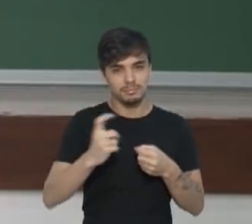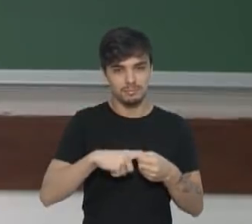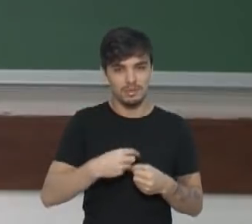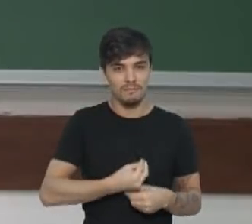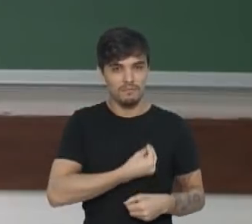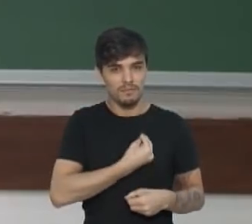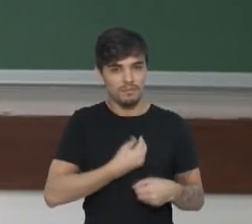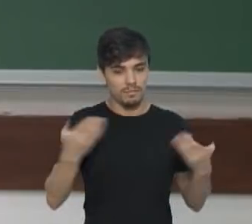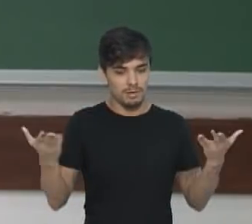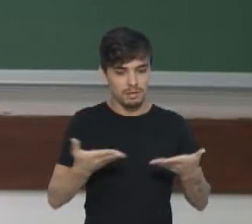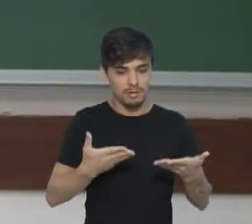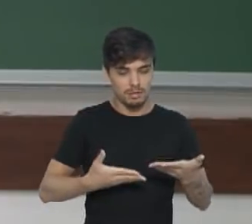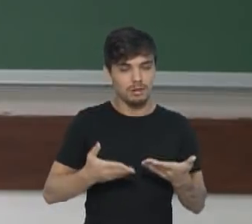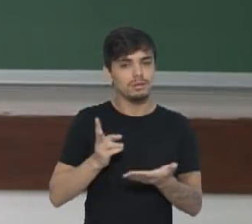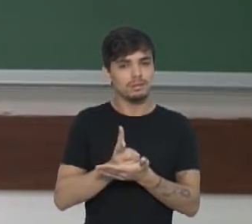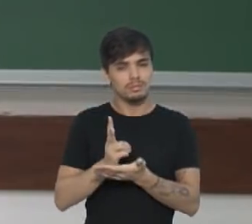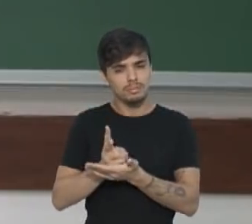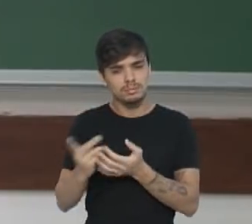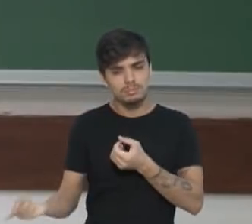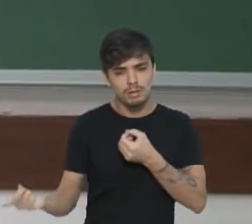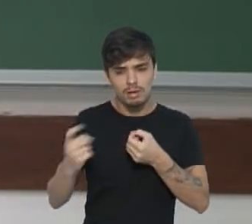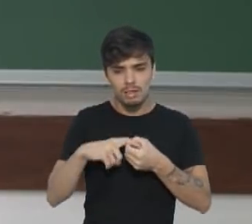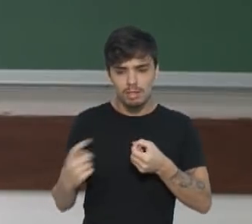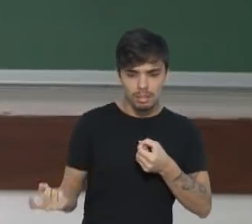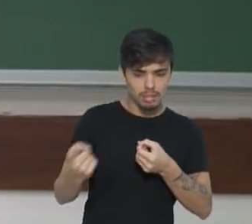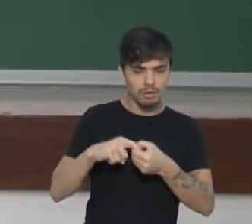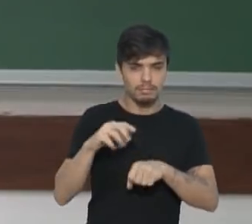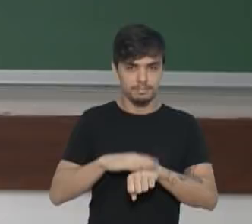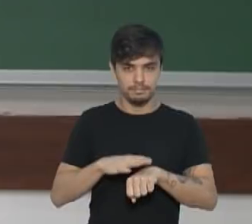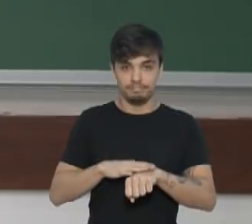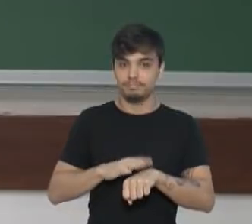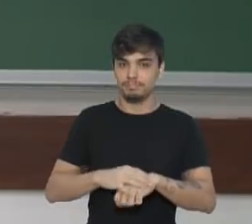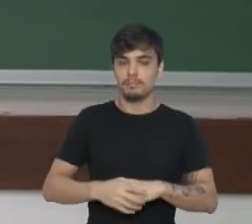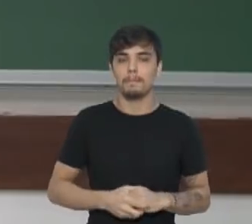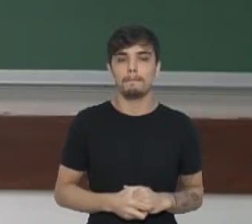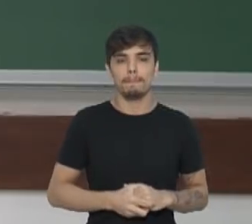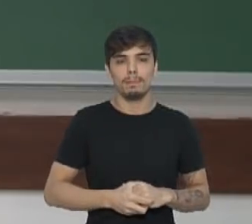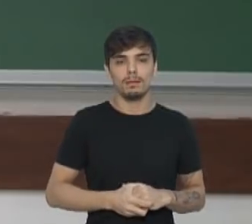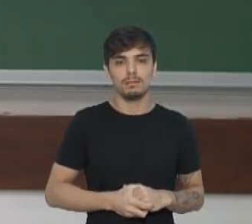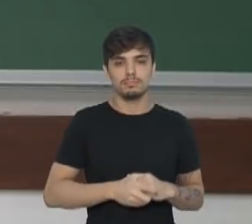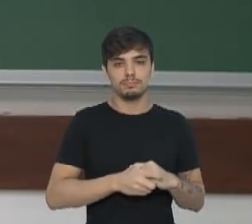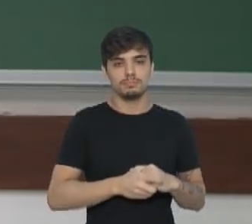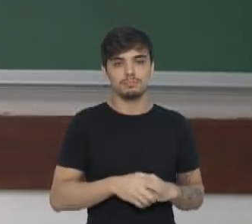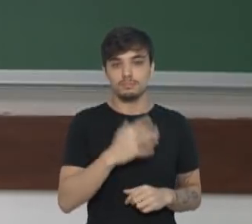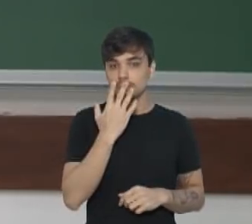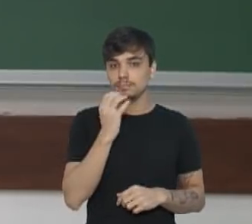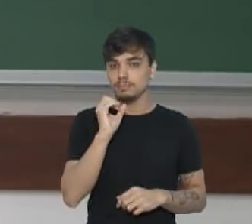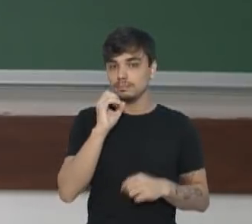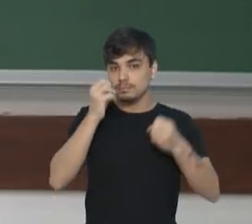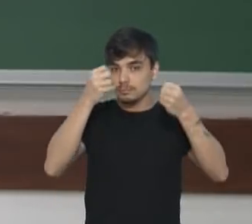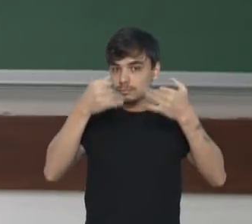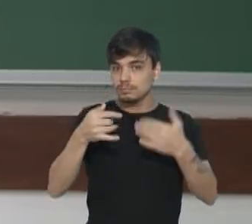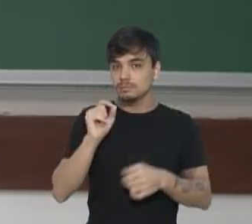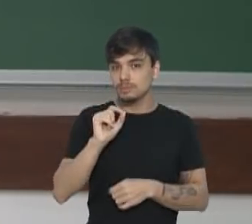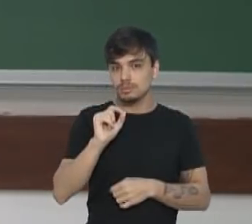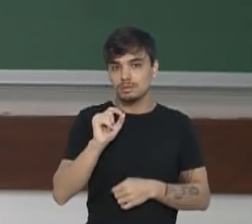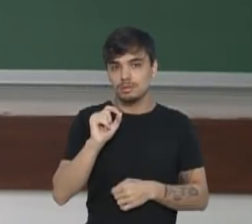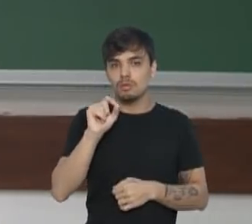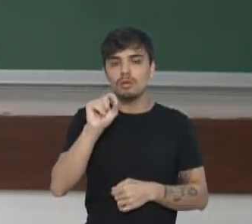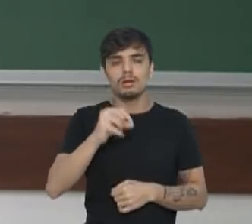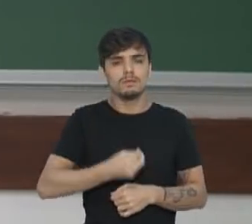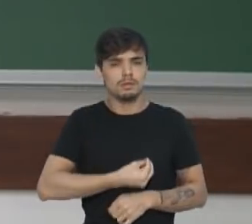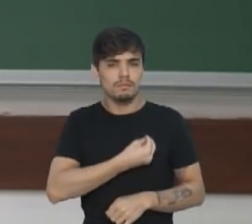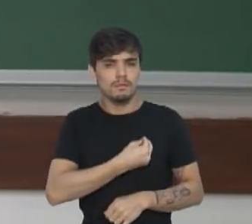estamos eternamente retornando a esses momentos. E o que Nietzsche diz é o seguinte: o que você viveu